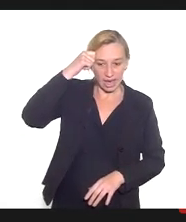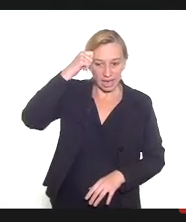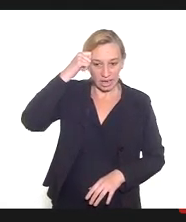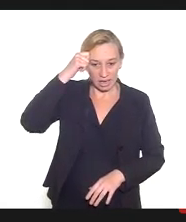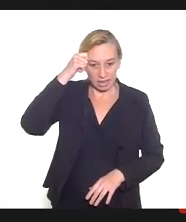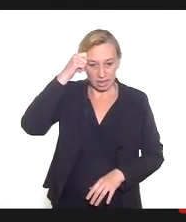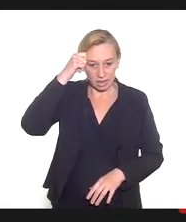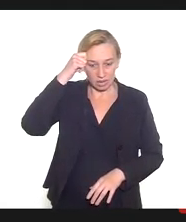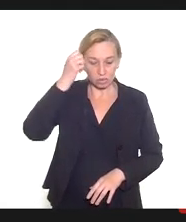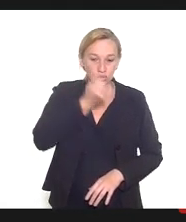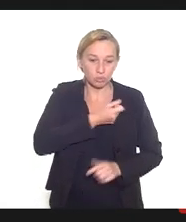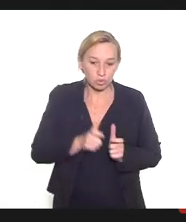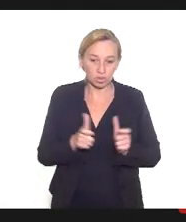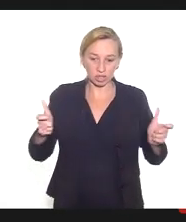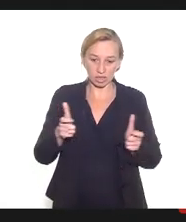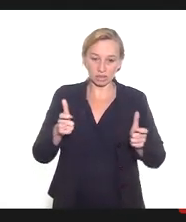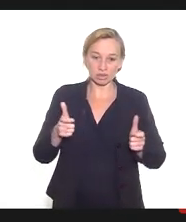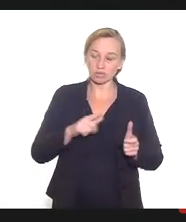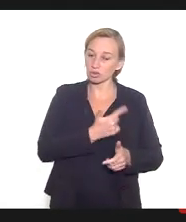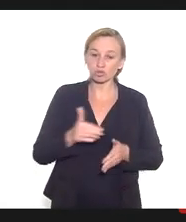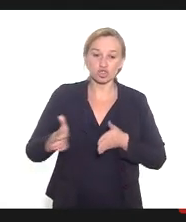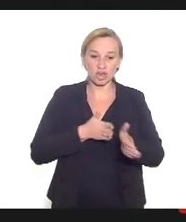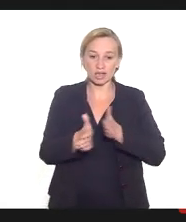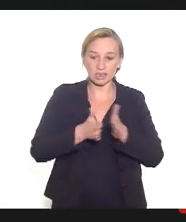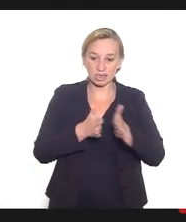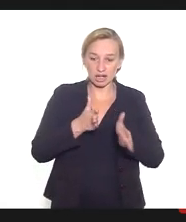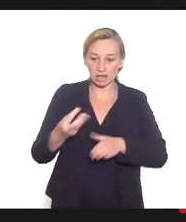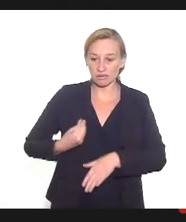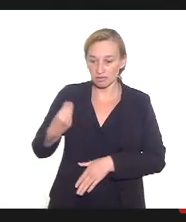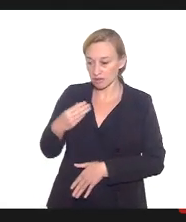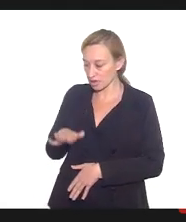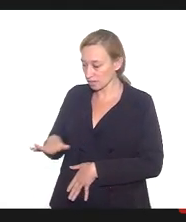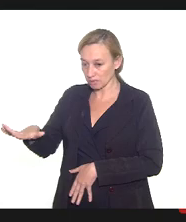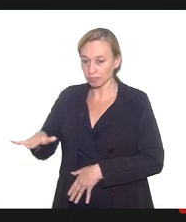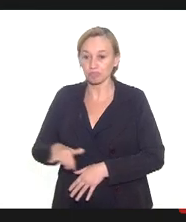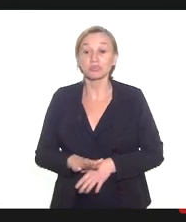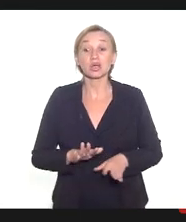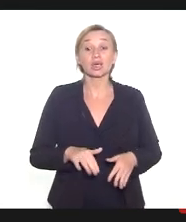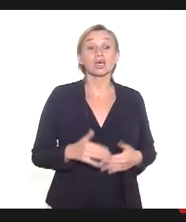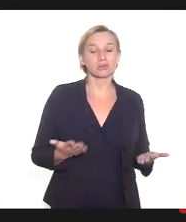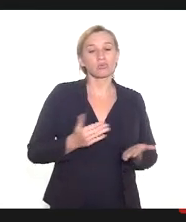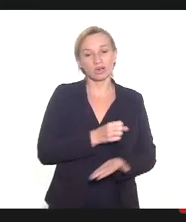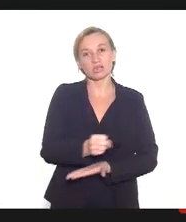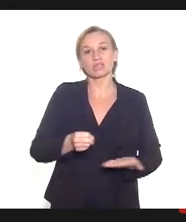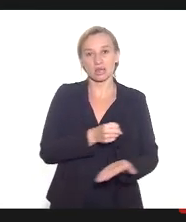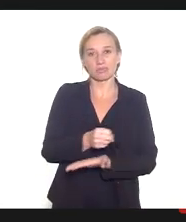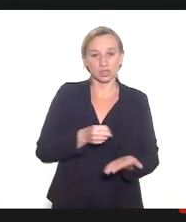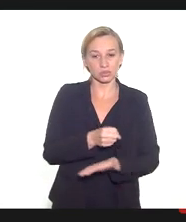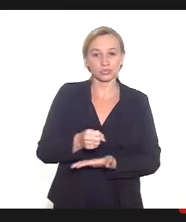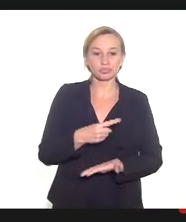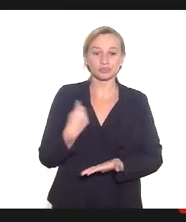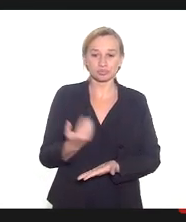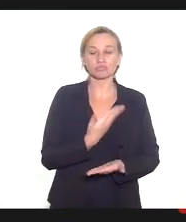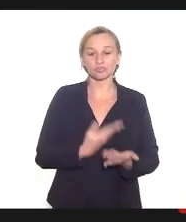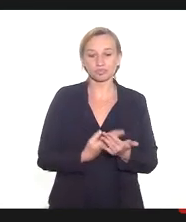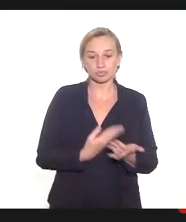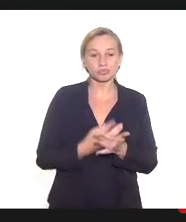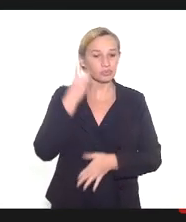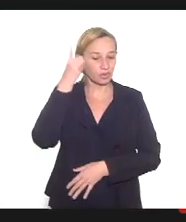e viviam em área urbana e foi isso basicamente que a